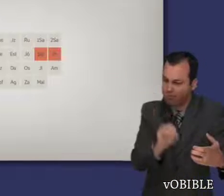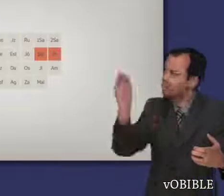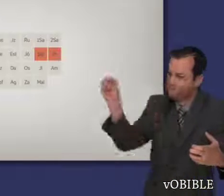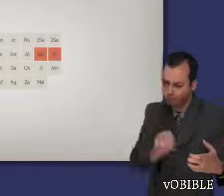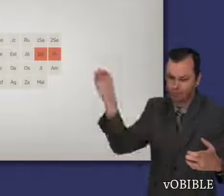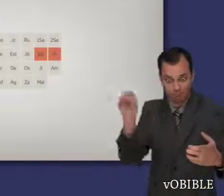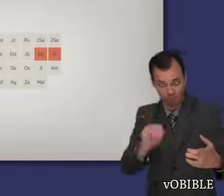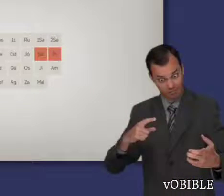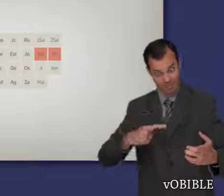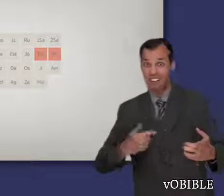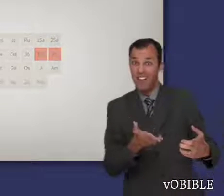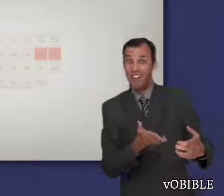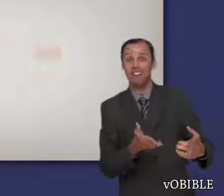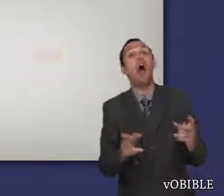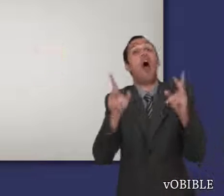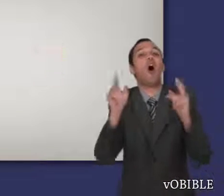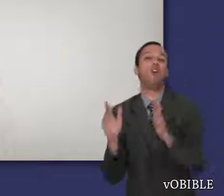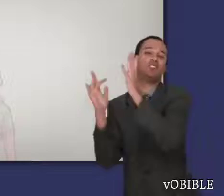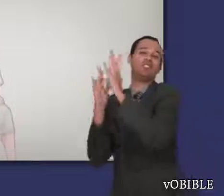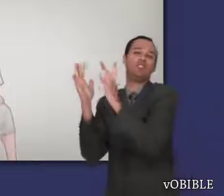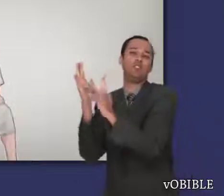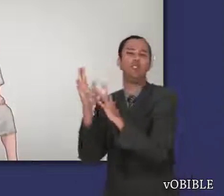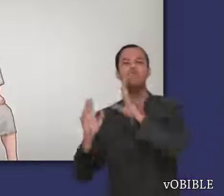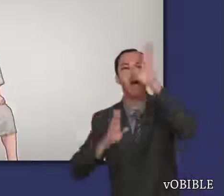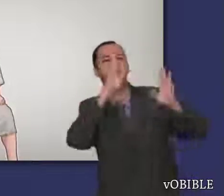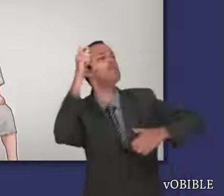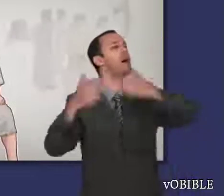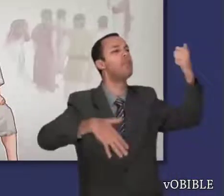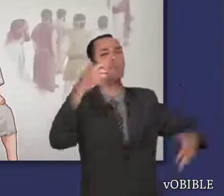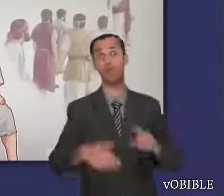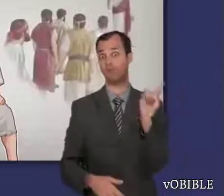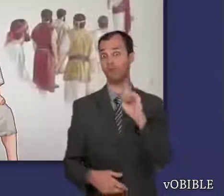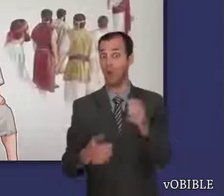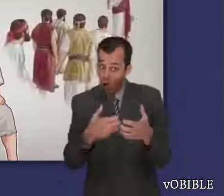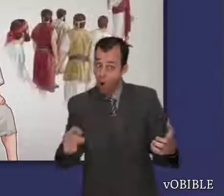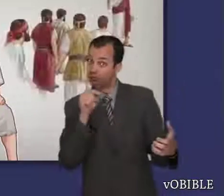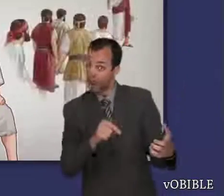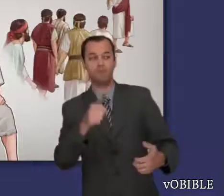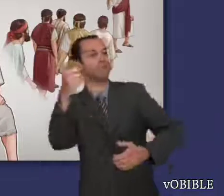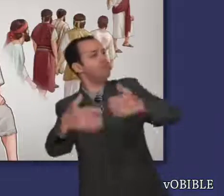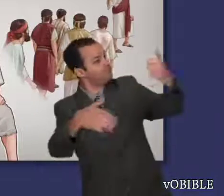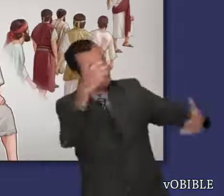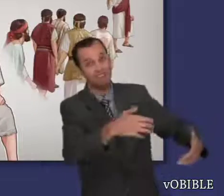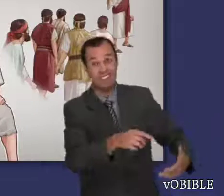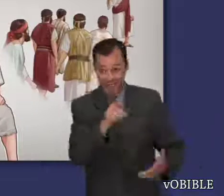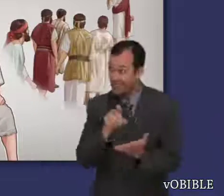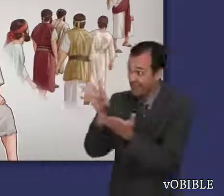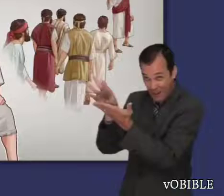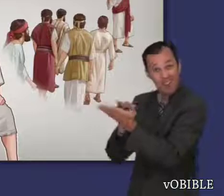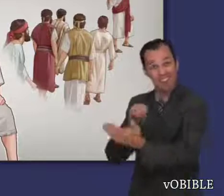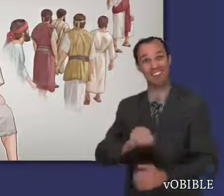Provérbios e Isaías. Ao citar a palavra de Deus, Pedro seguiu o exemplo de Jesus e nos deixou um exemplo a ser